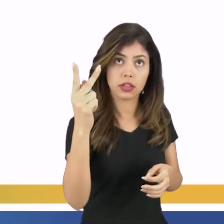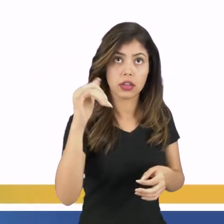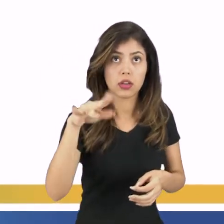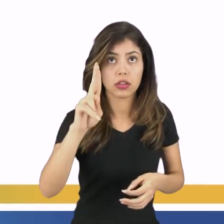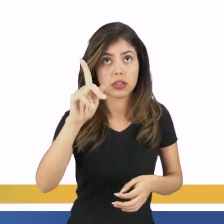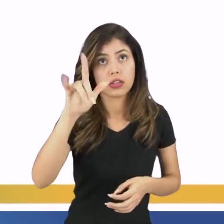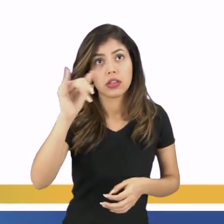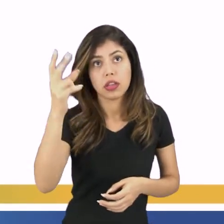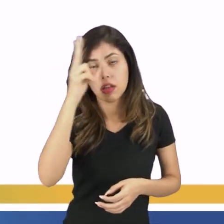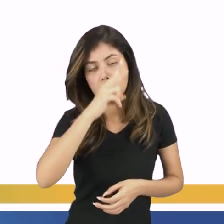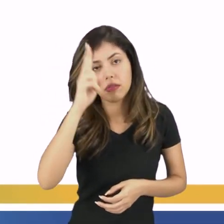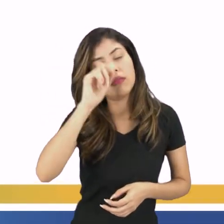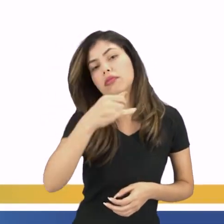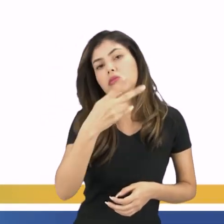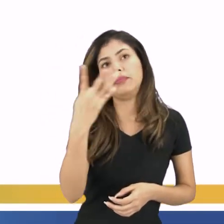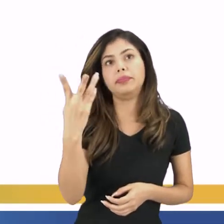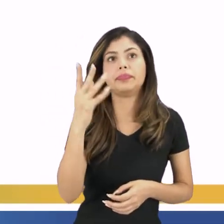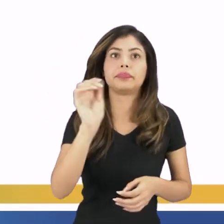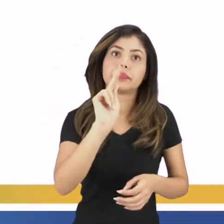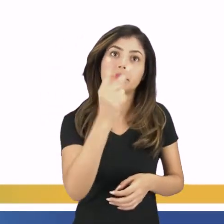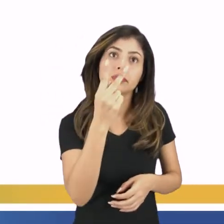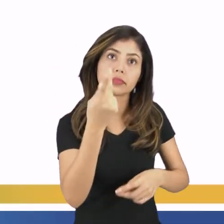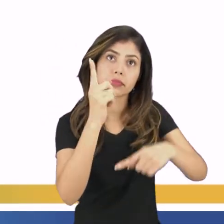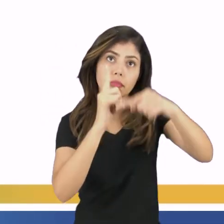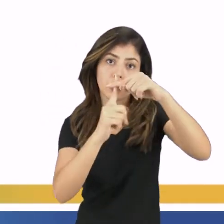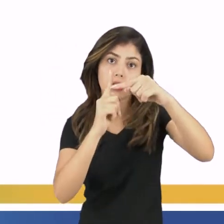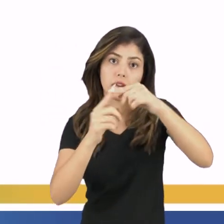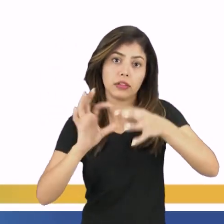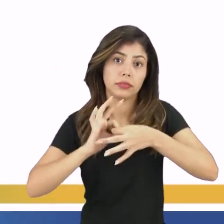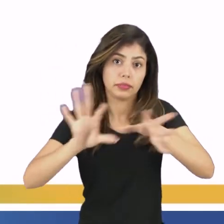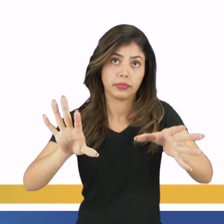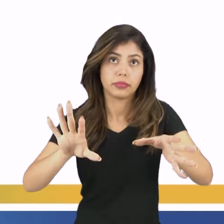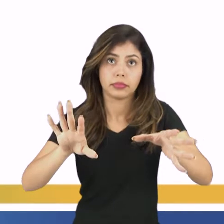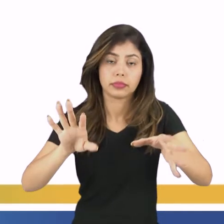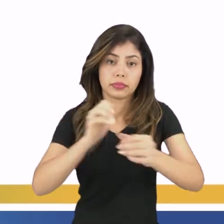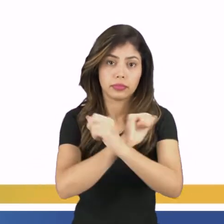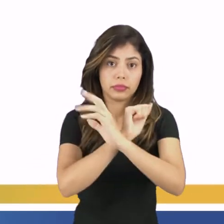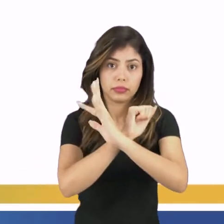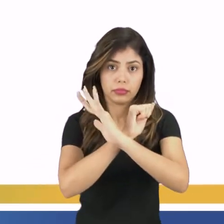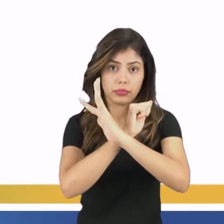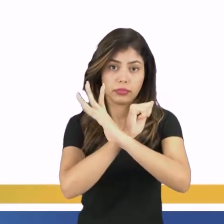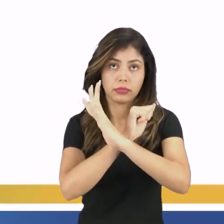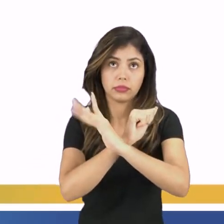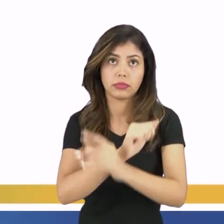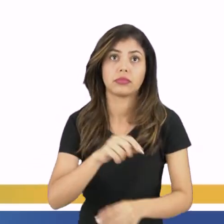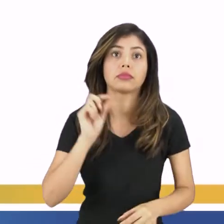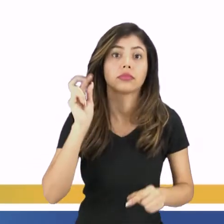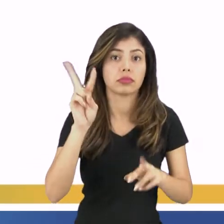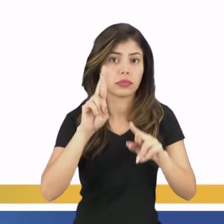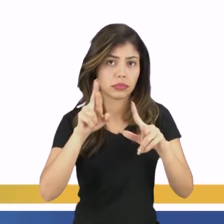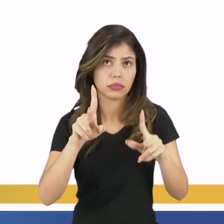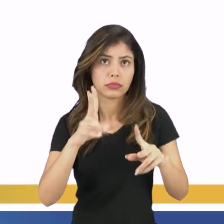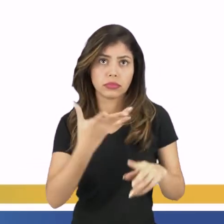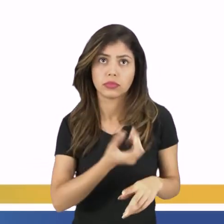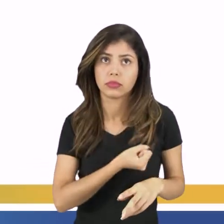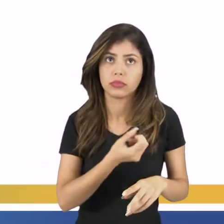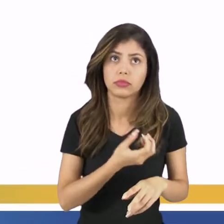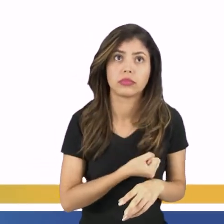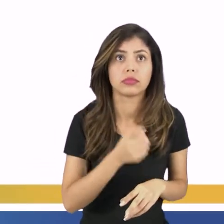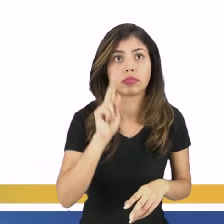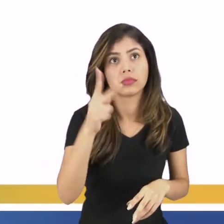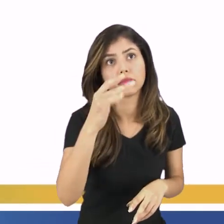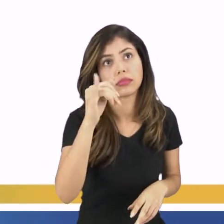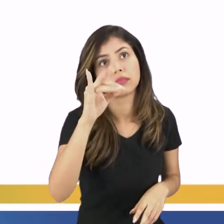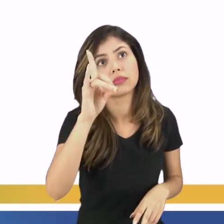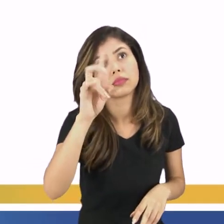Relembrando, é a quantidade de H+ liberado pelo ácido. É diferente do número de hidroxila